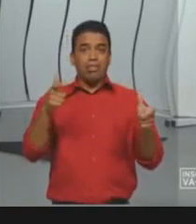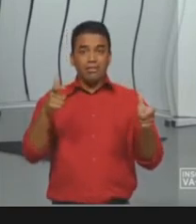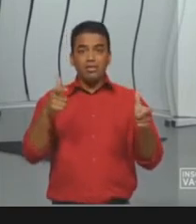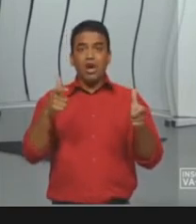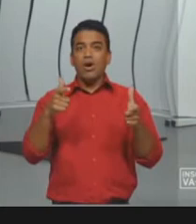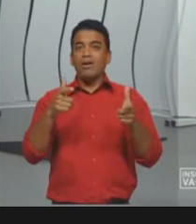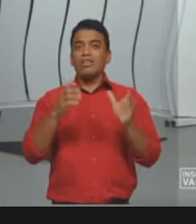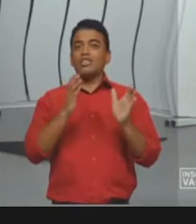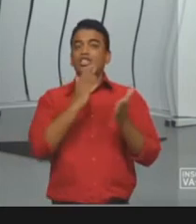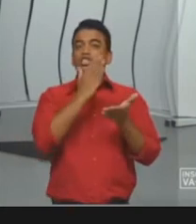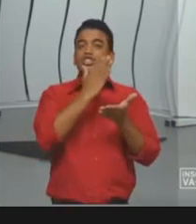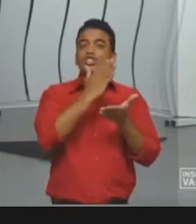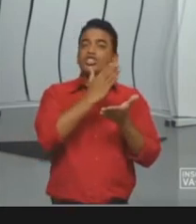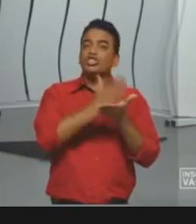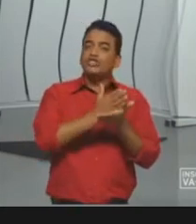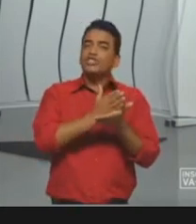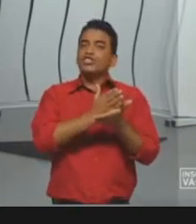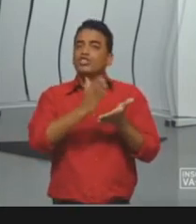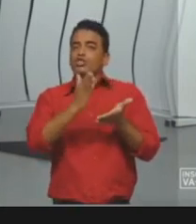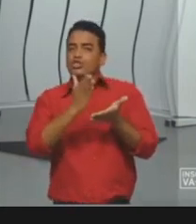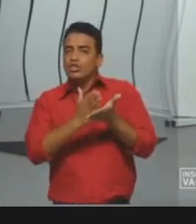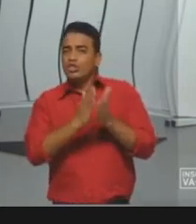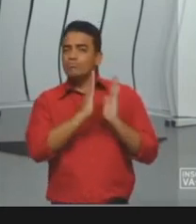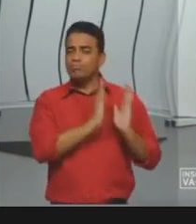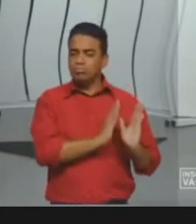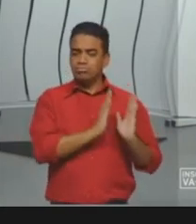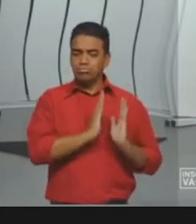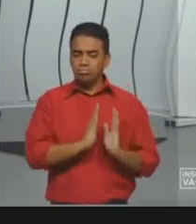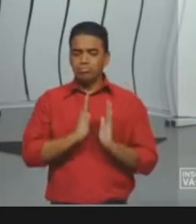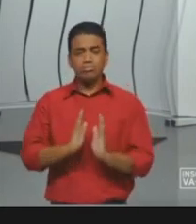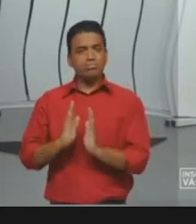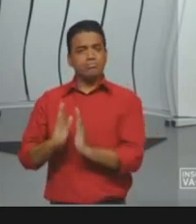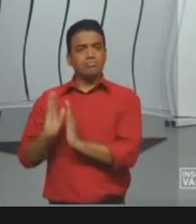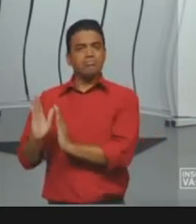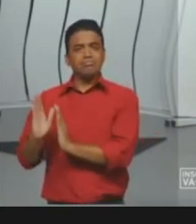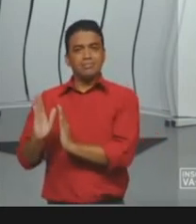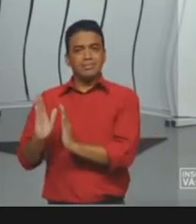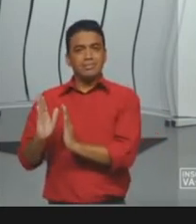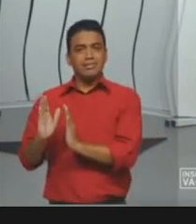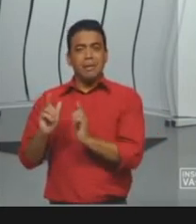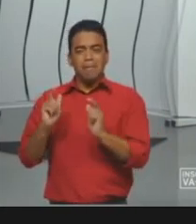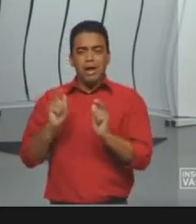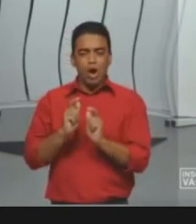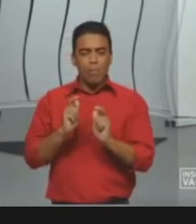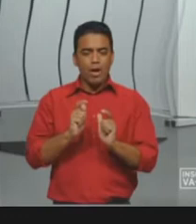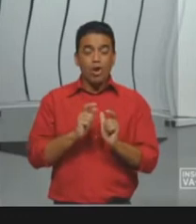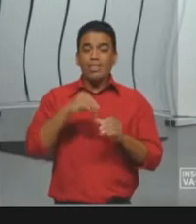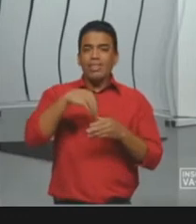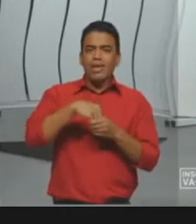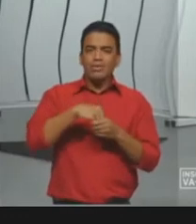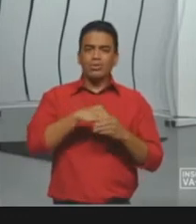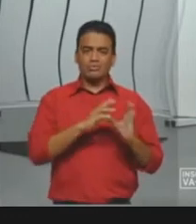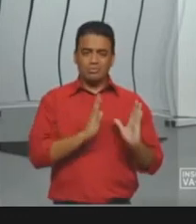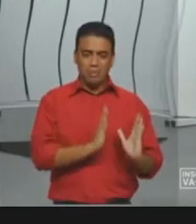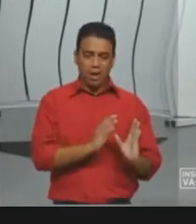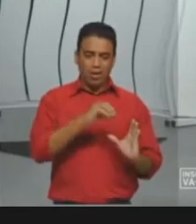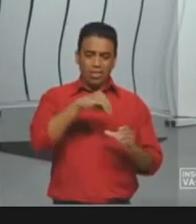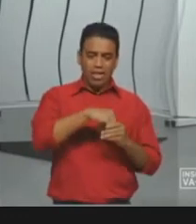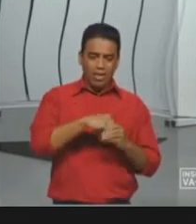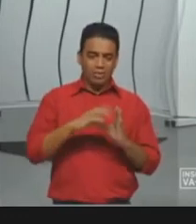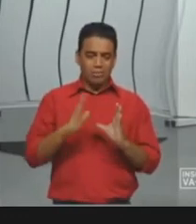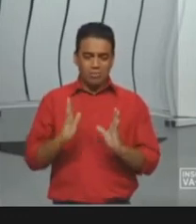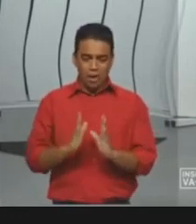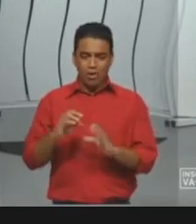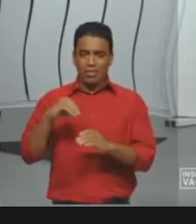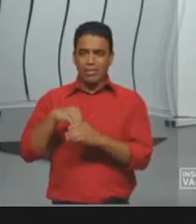menores, dentro de cada uma dessas categorias ainda menores, ou seja, a ordem são as categorias menores do que classe, depois